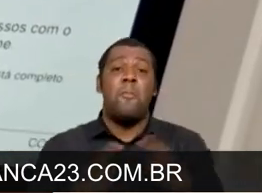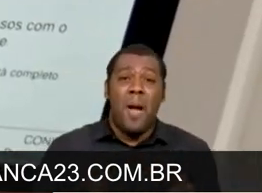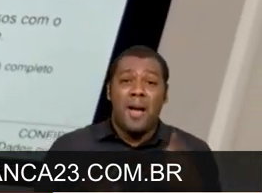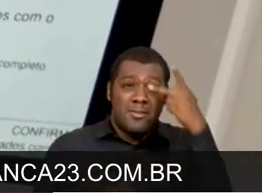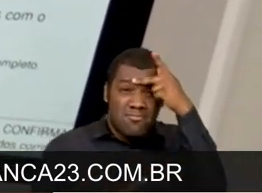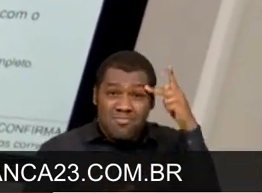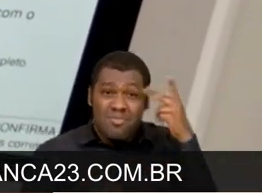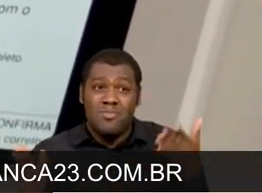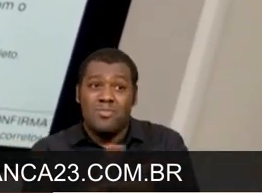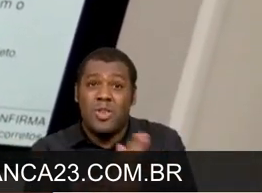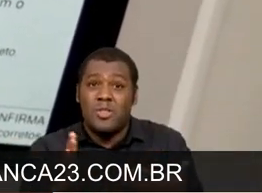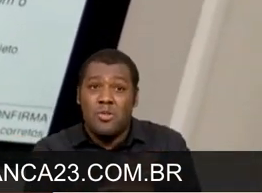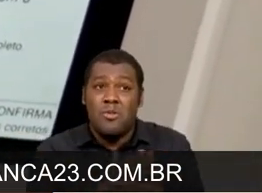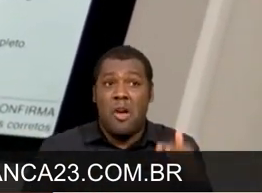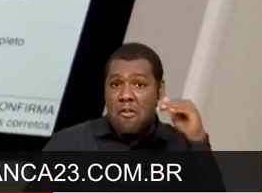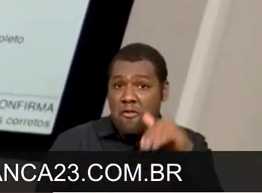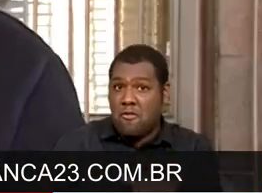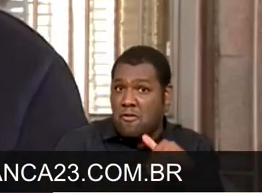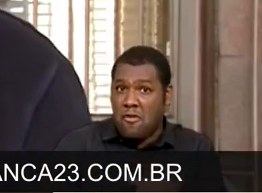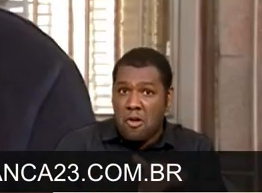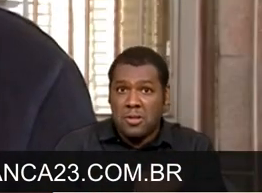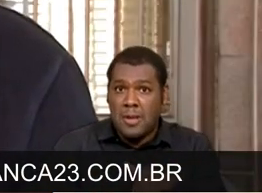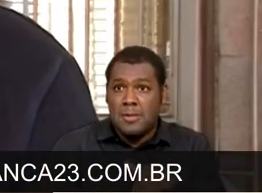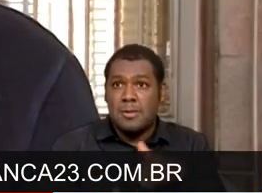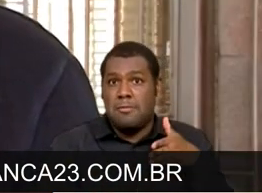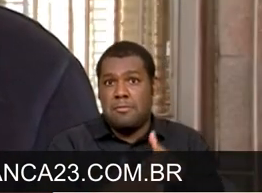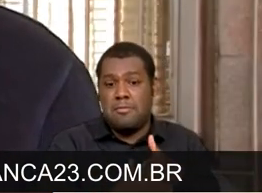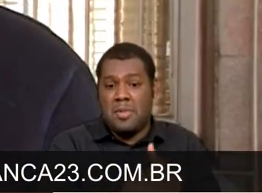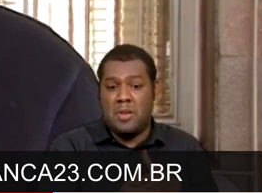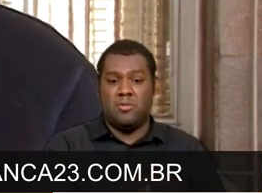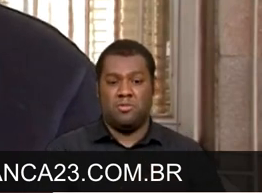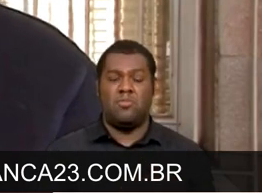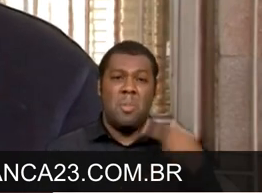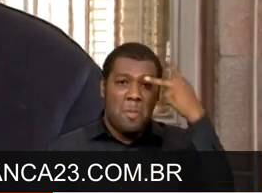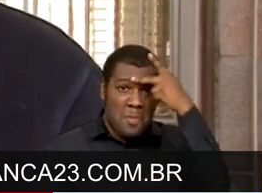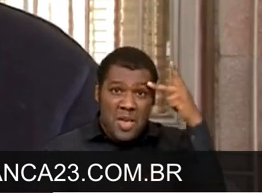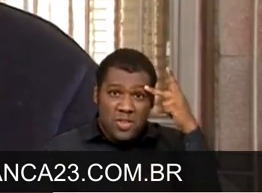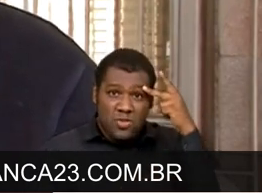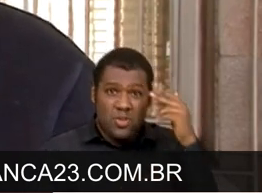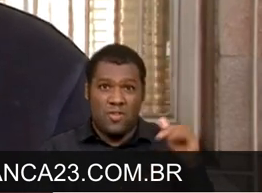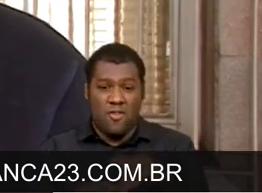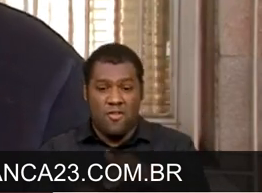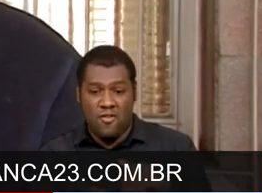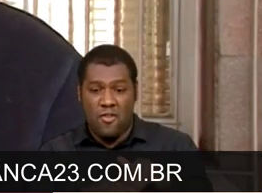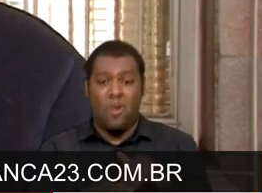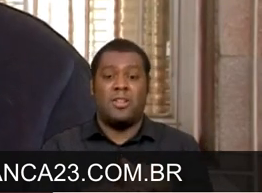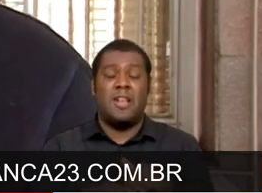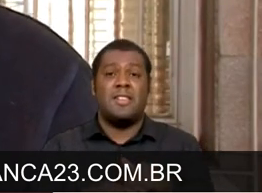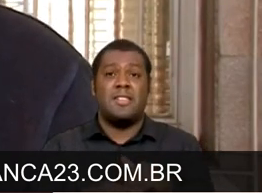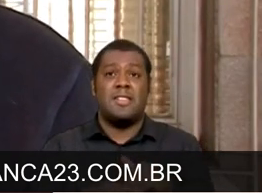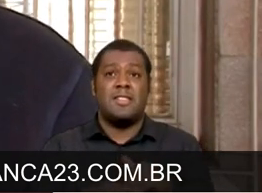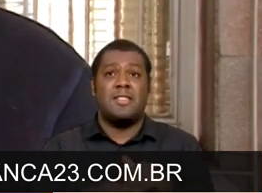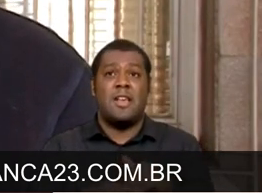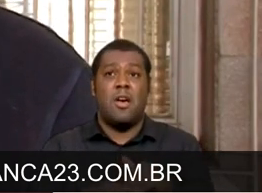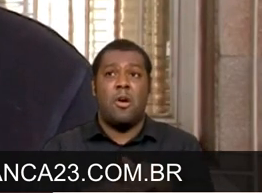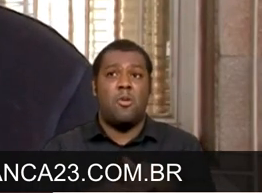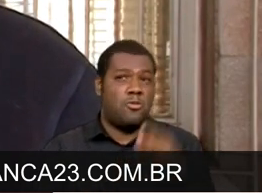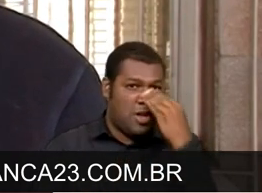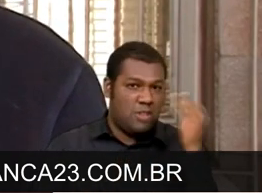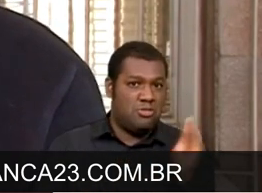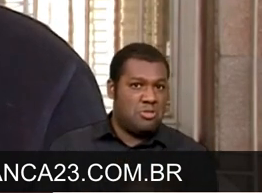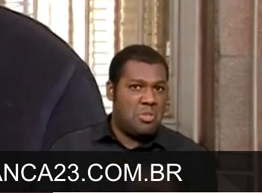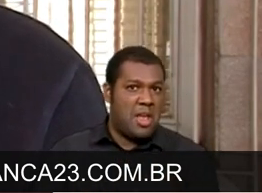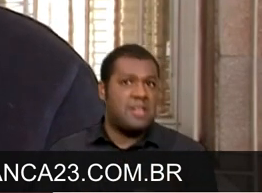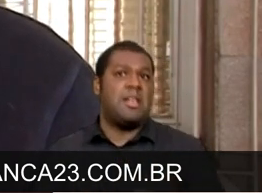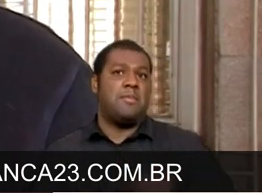pode ficar sem votar esse ano. As pessoas que deixaram de votar em 3 turnos consecutivos, elas tiveram